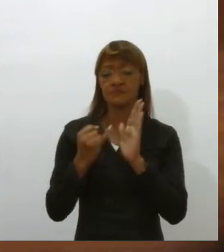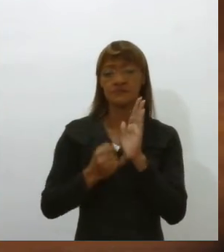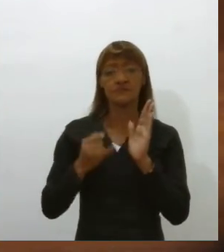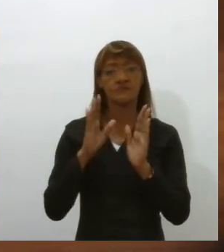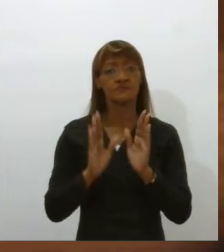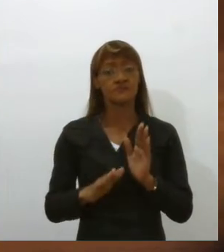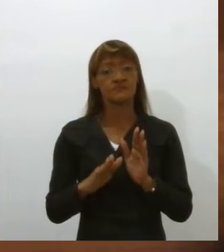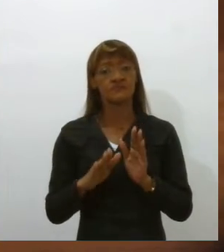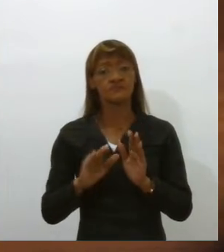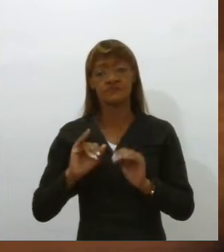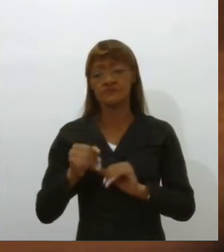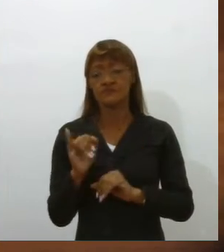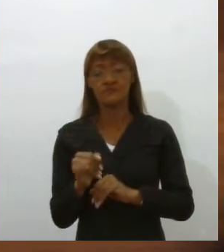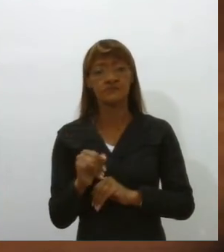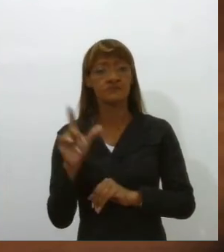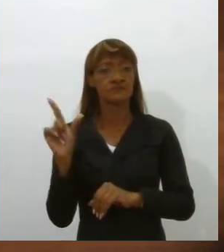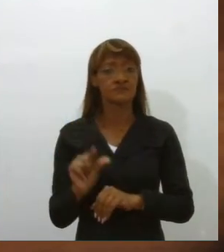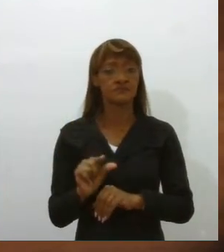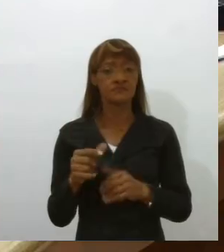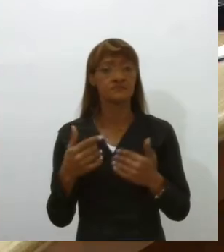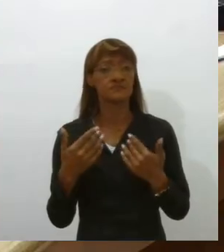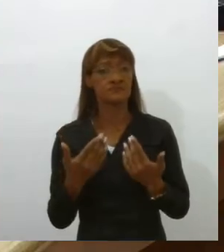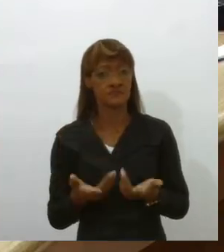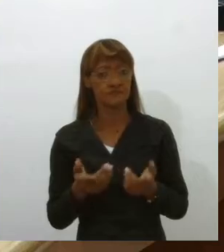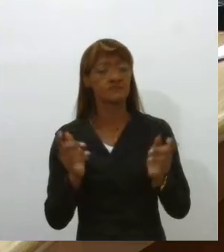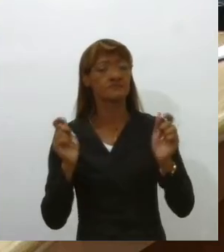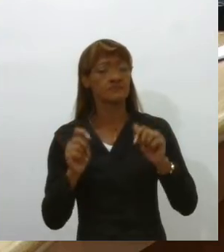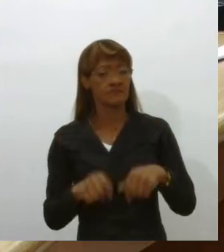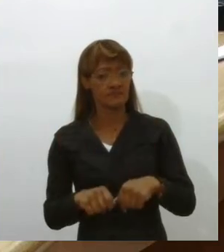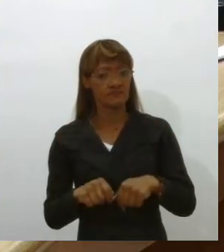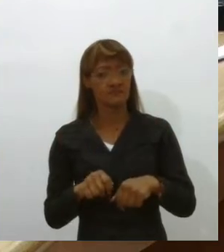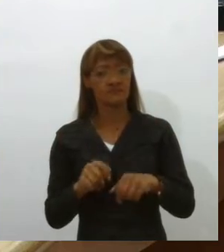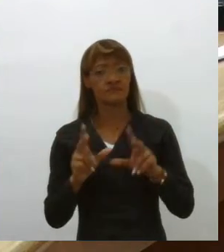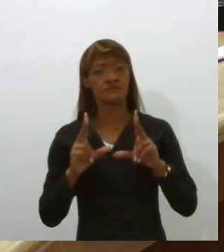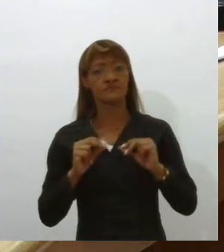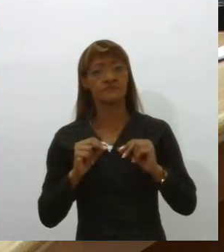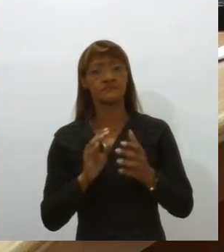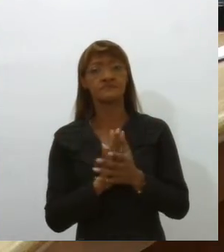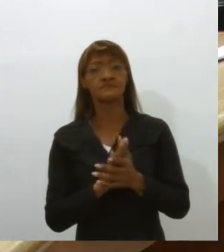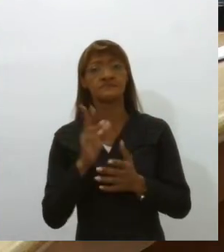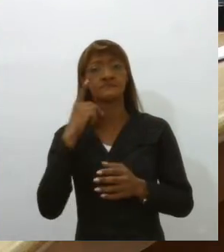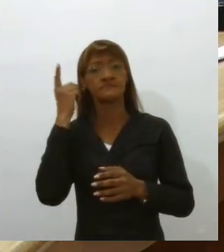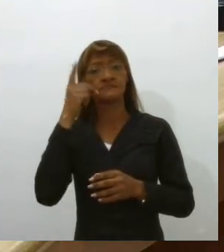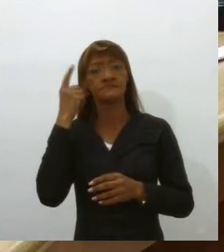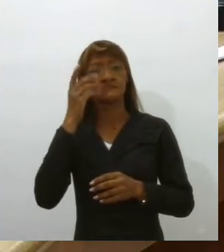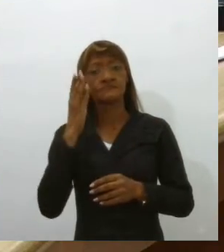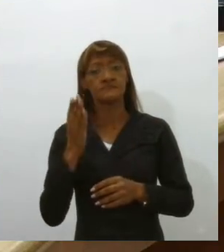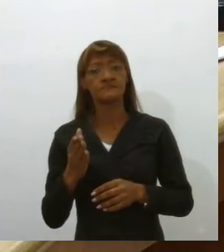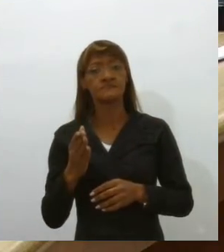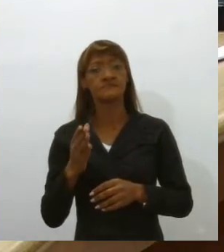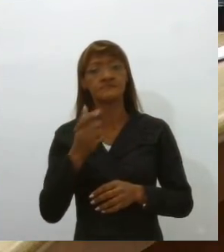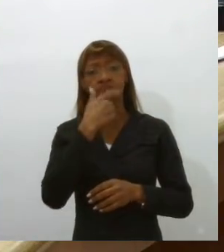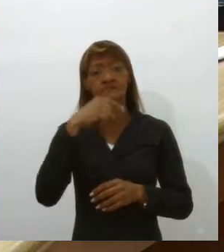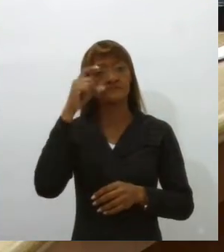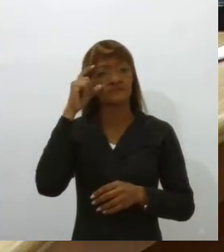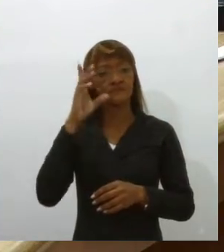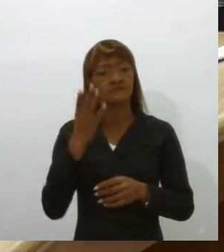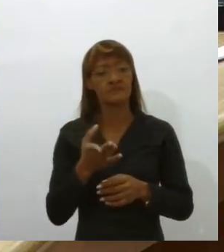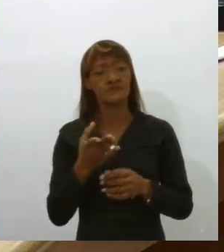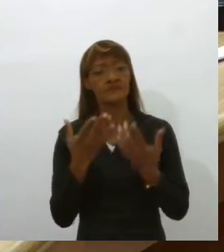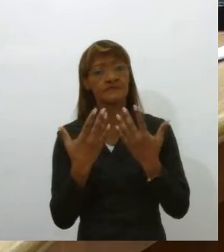do financiamento é menor. Então o Estado pode adquirir o financiamento. O deputado Jorge Passos, do Cidadania, demonstrou posicionamento contrário ao